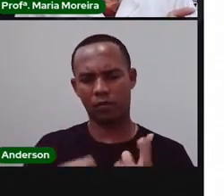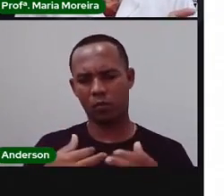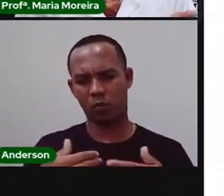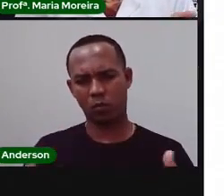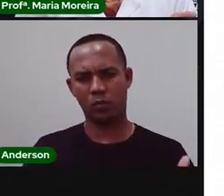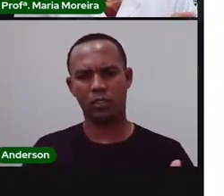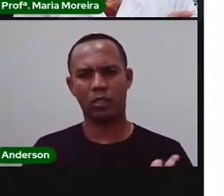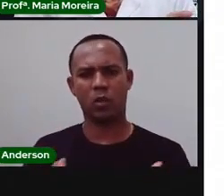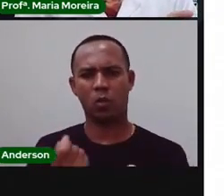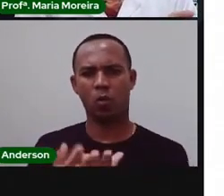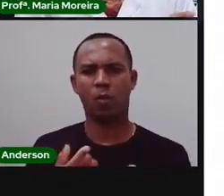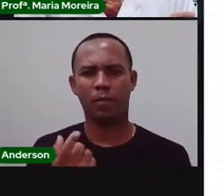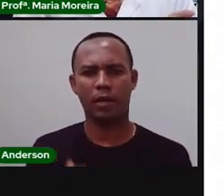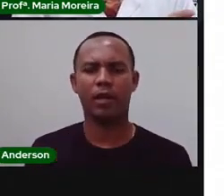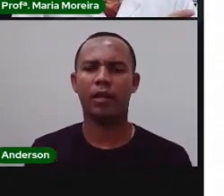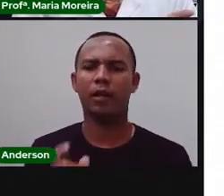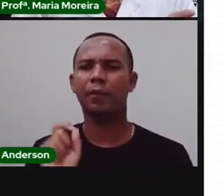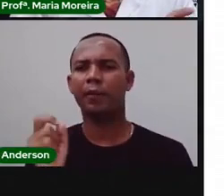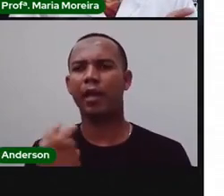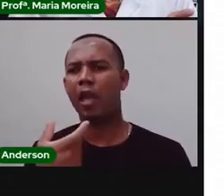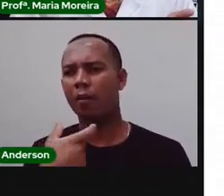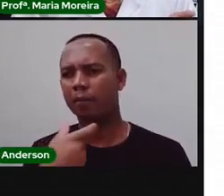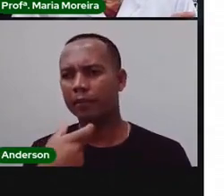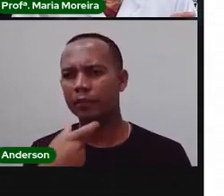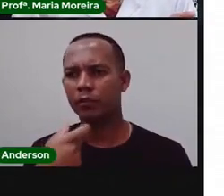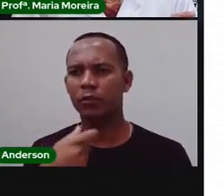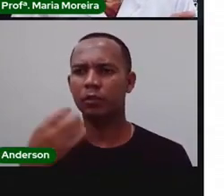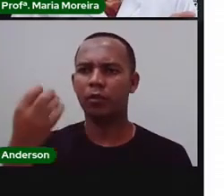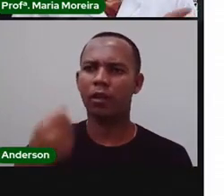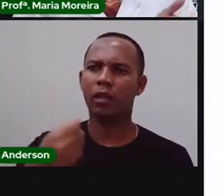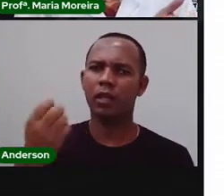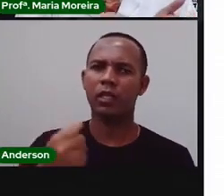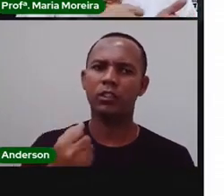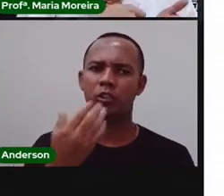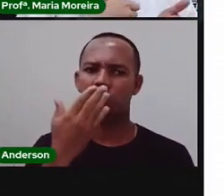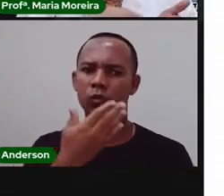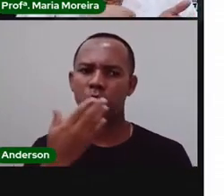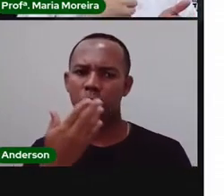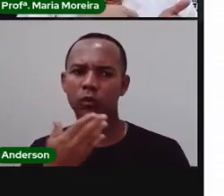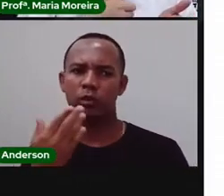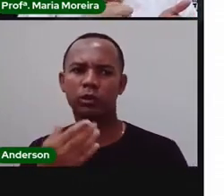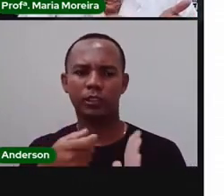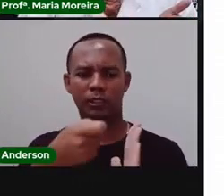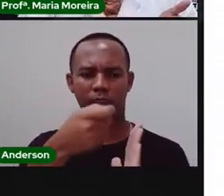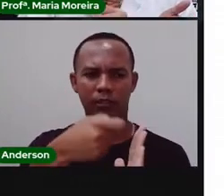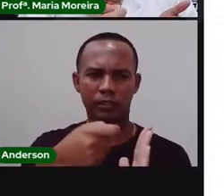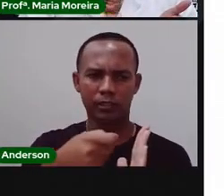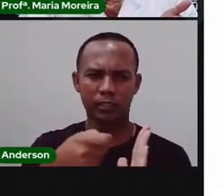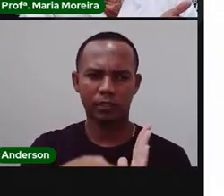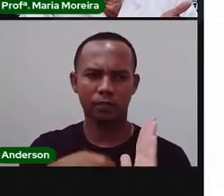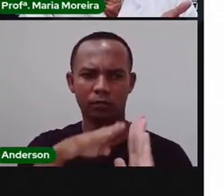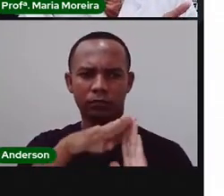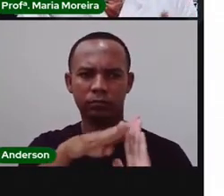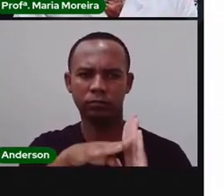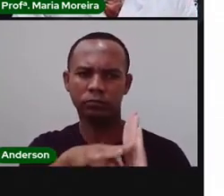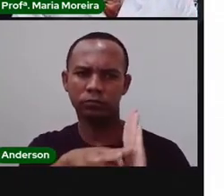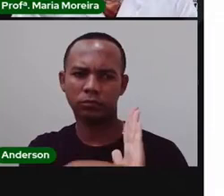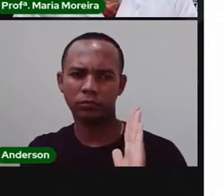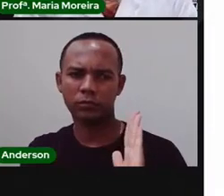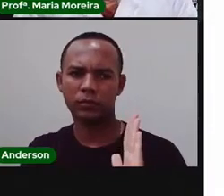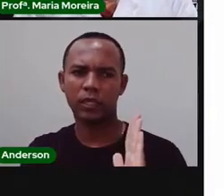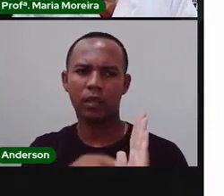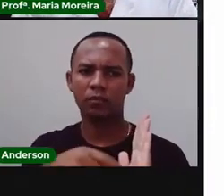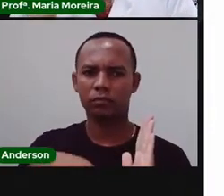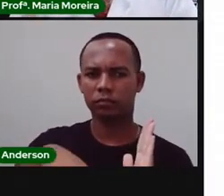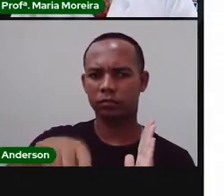que eu preciso comprar: biscoito, leite, açúcar. Então ele fez o quê? Ele escreveu. Eu